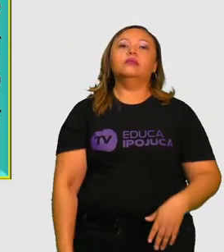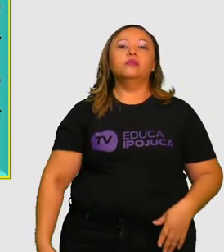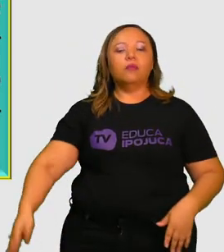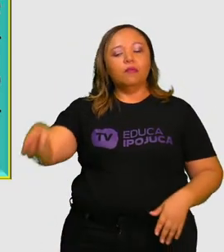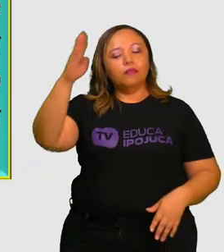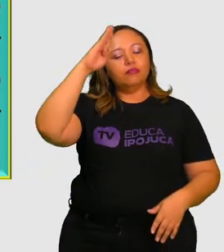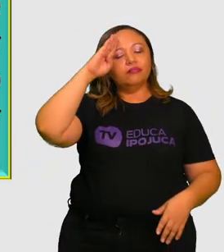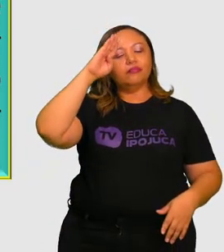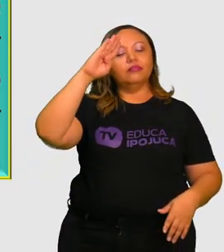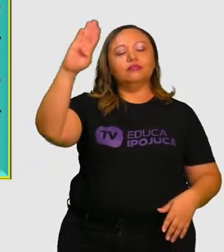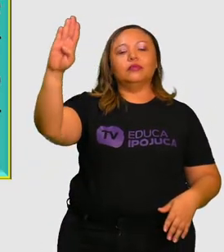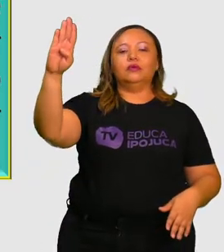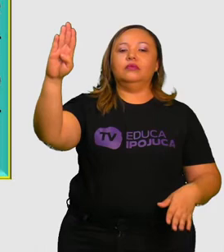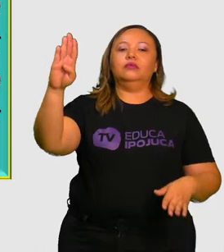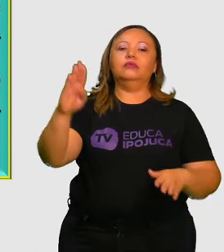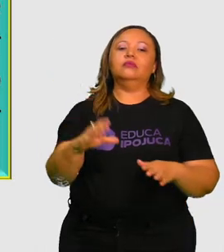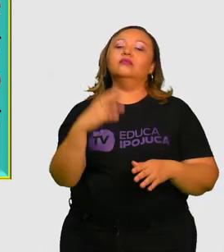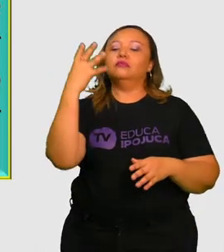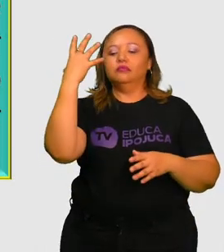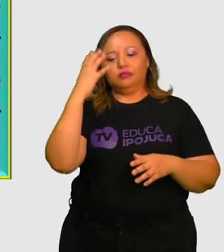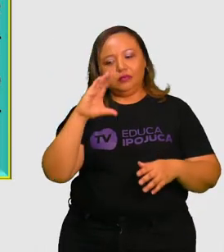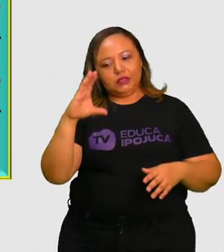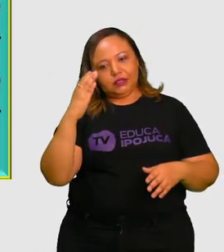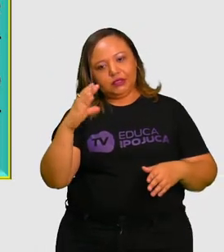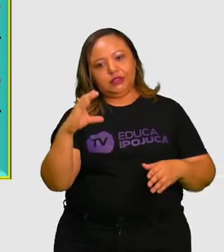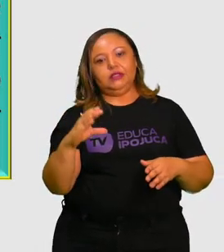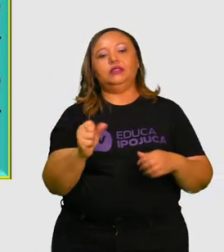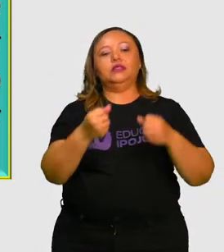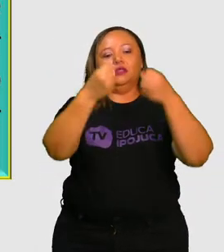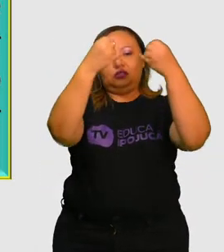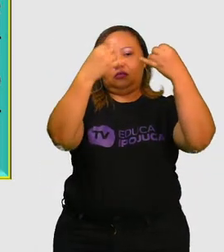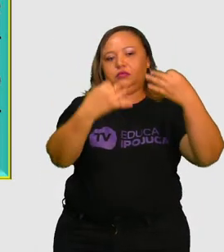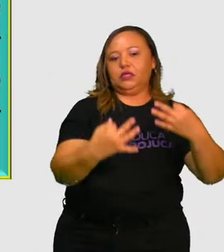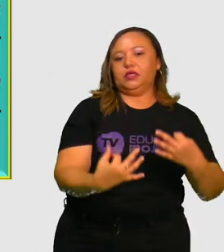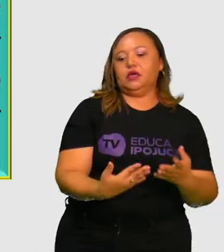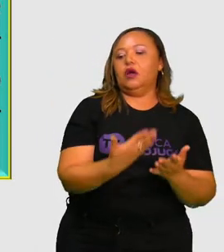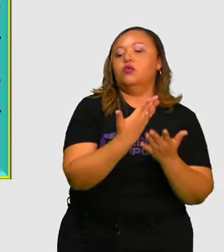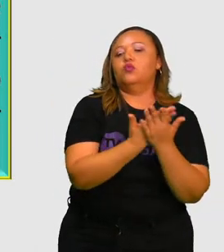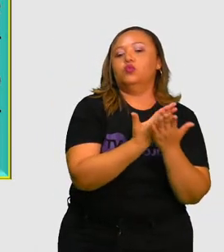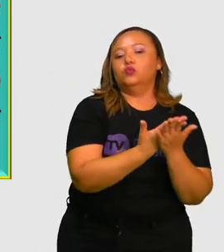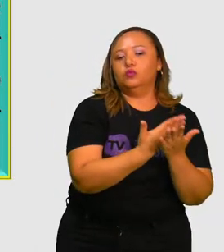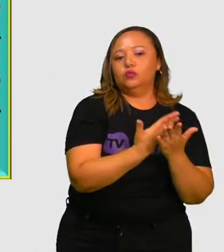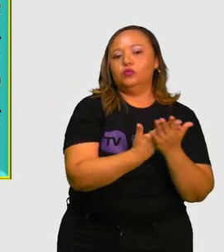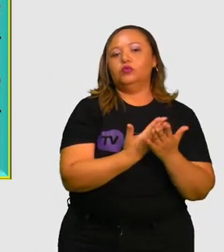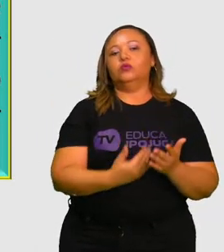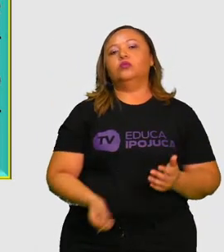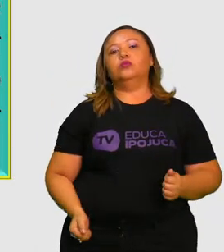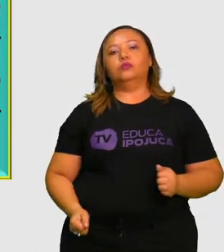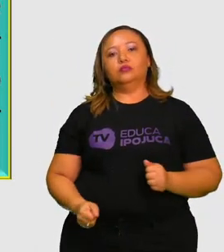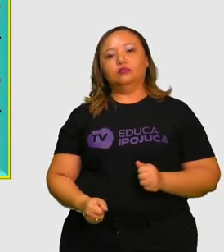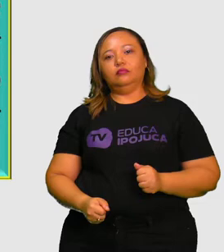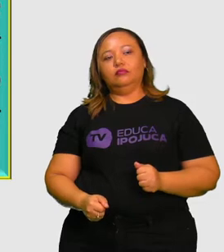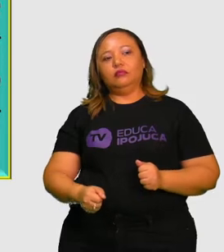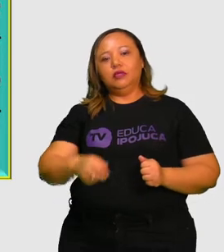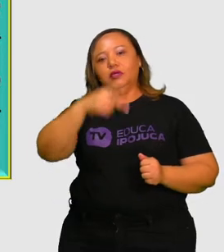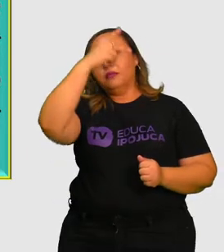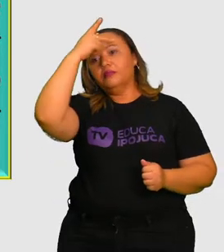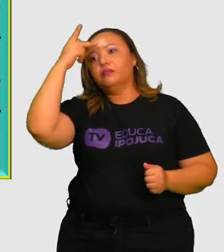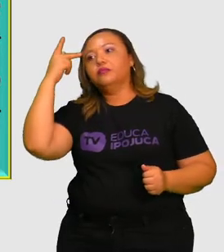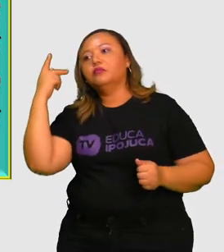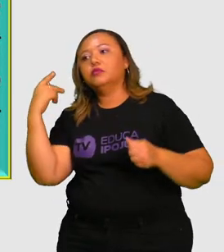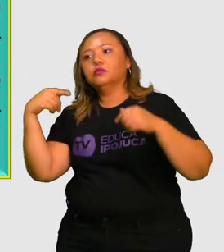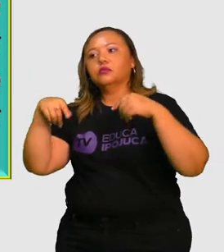de popularizar a ciência, ou seja, difundir o conhecimento científico, transmitindo, assim, diversas